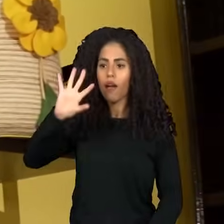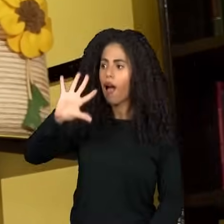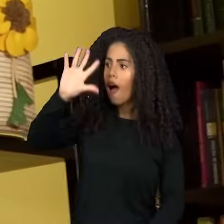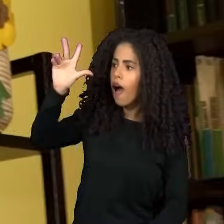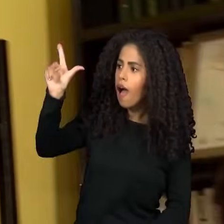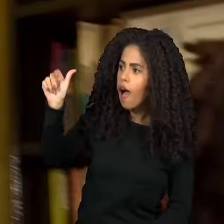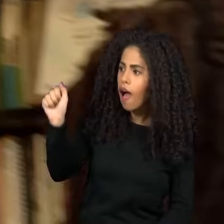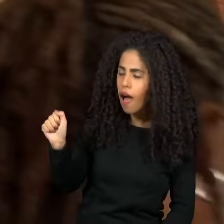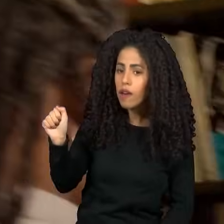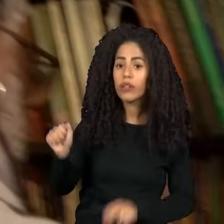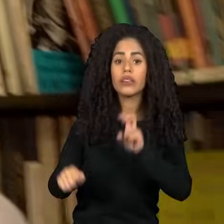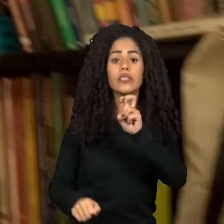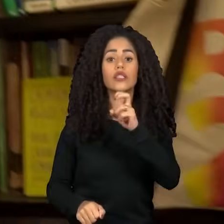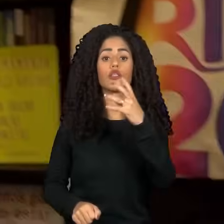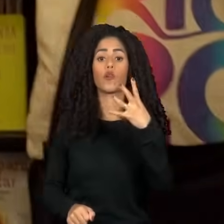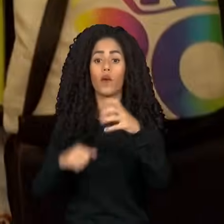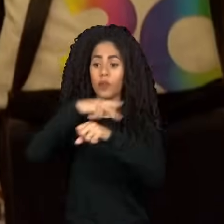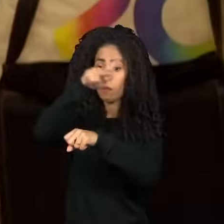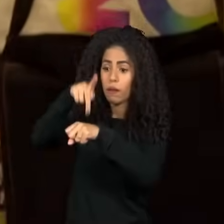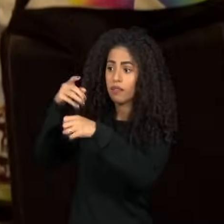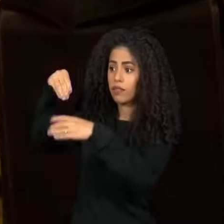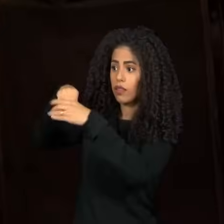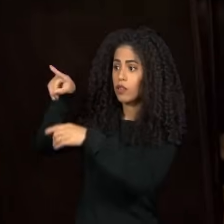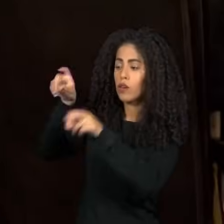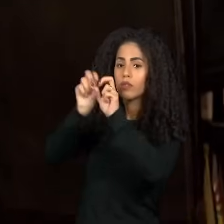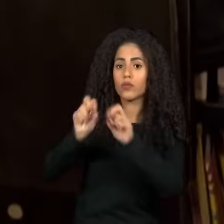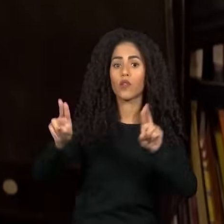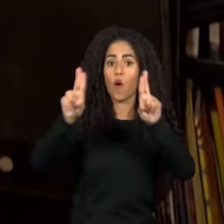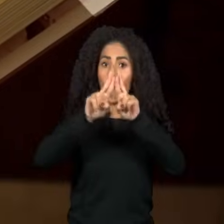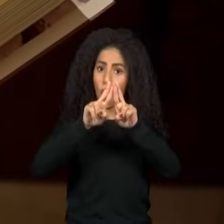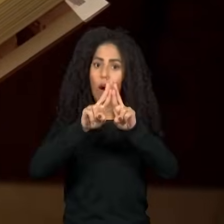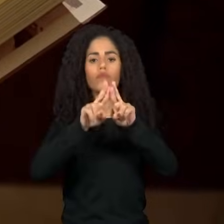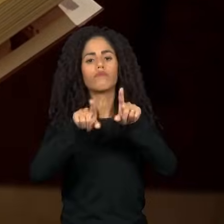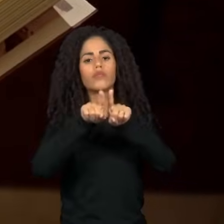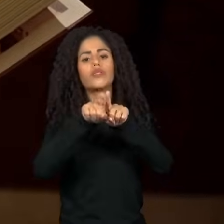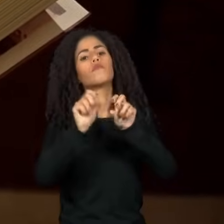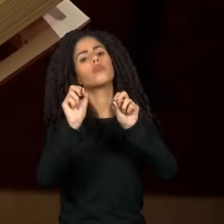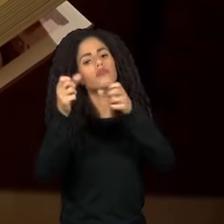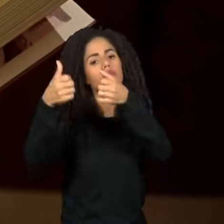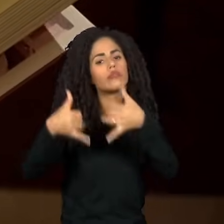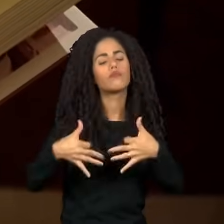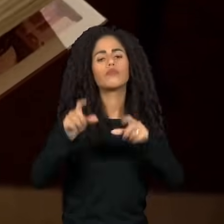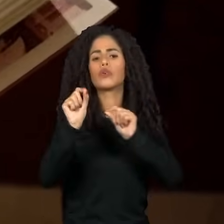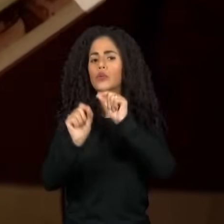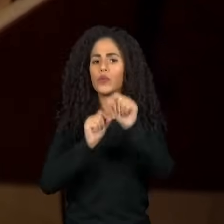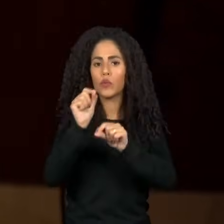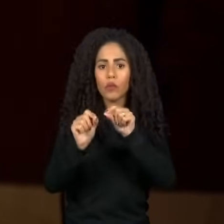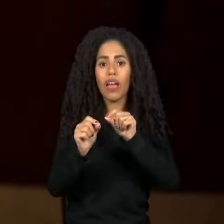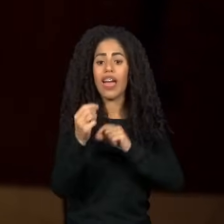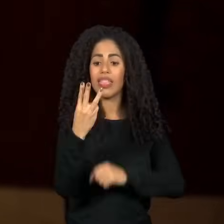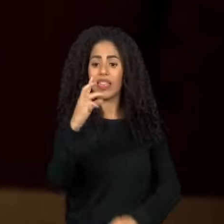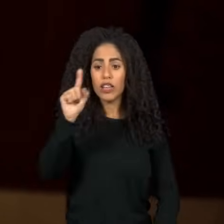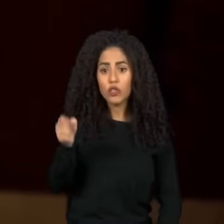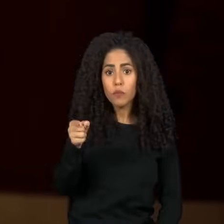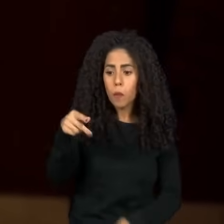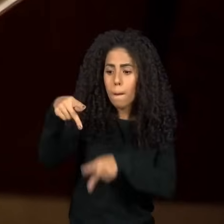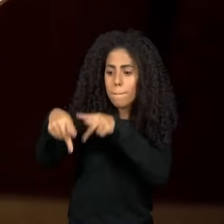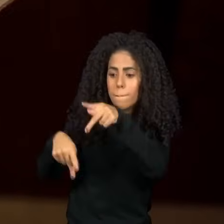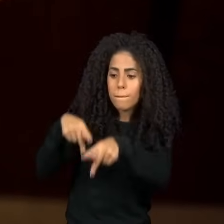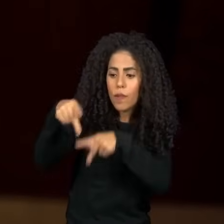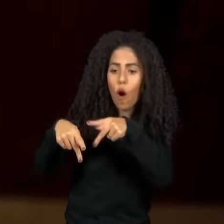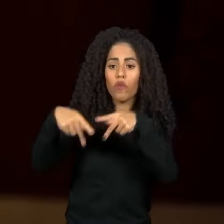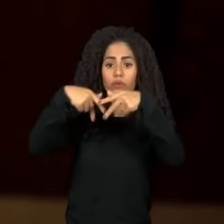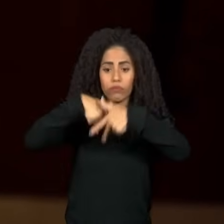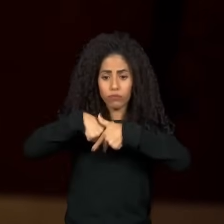em 54 países, segundo a ONU, 55, segundo a União Africana, mais de 3.000 povos,